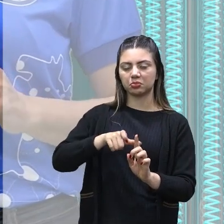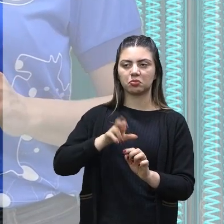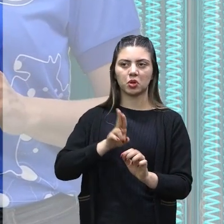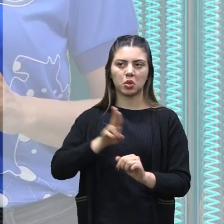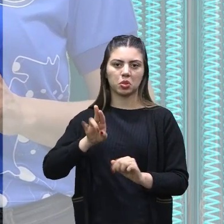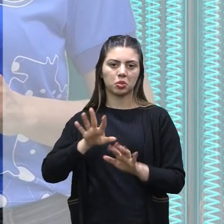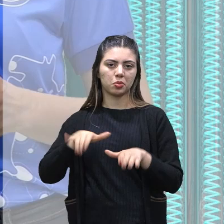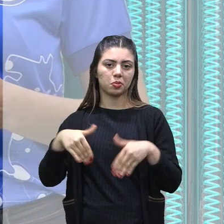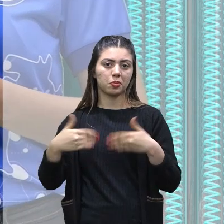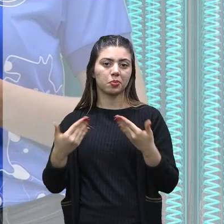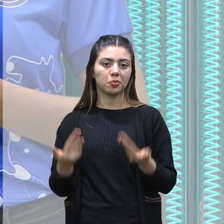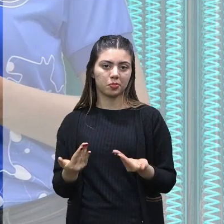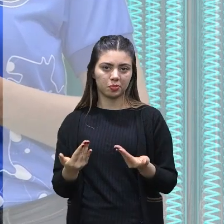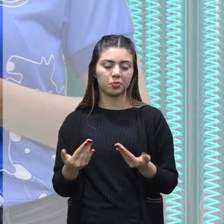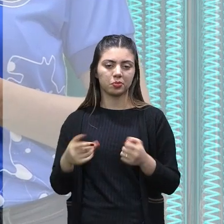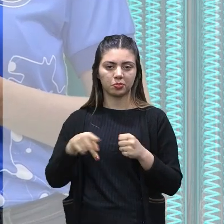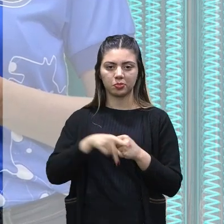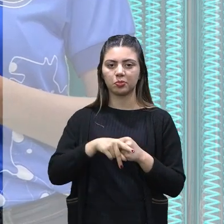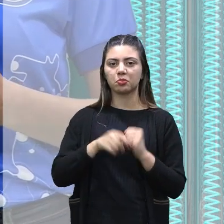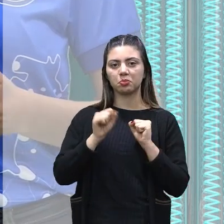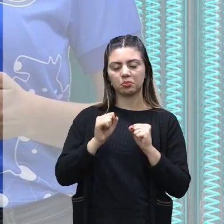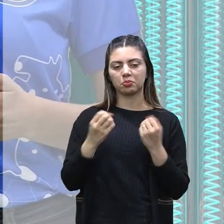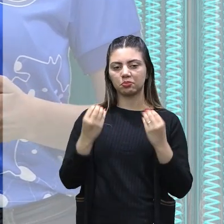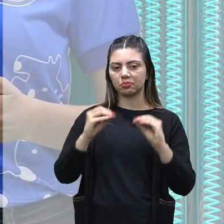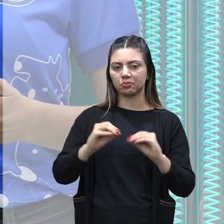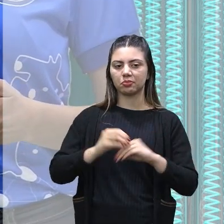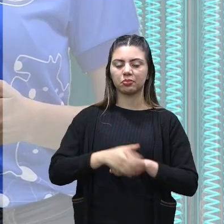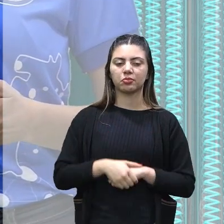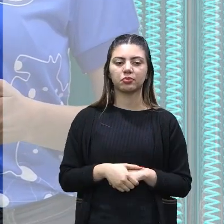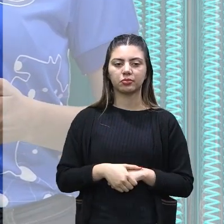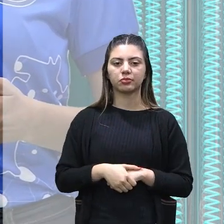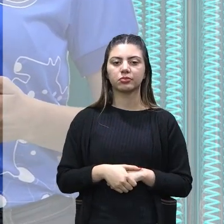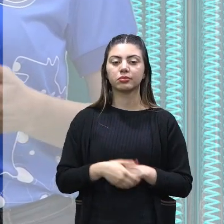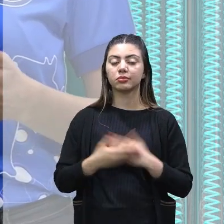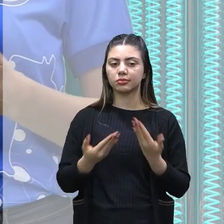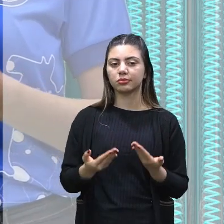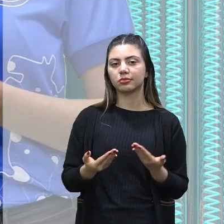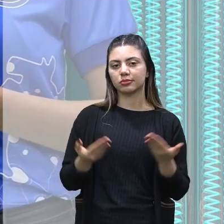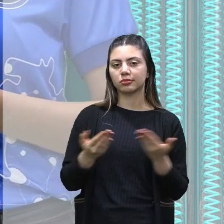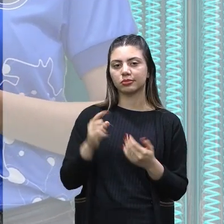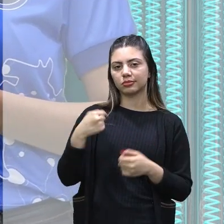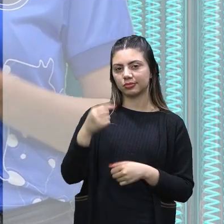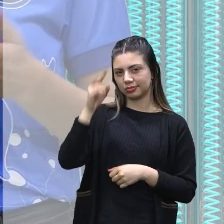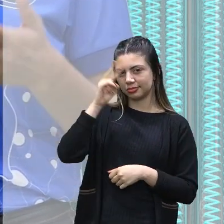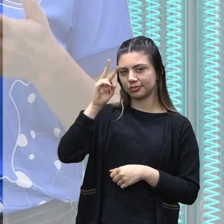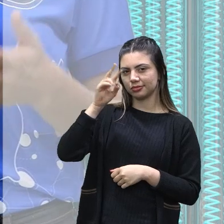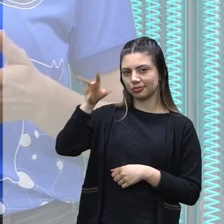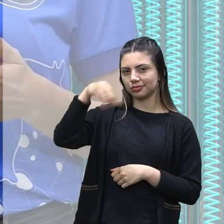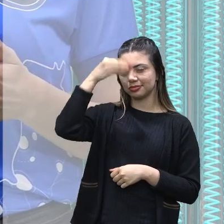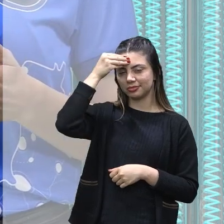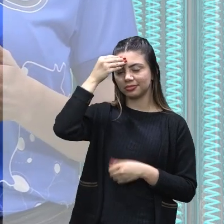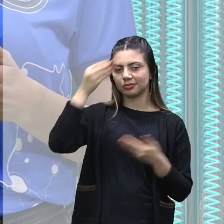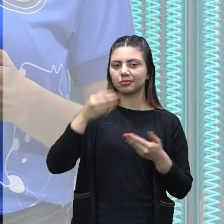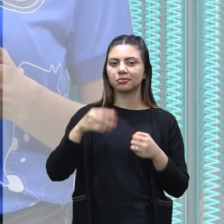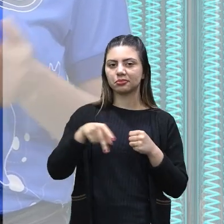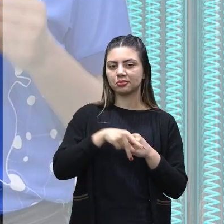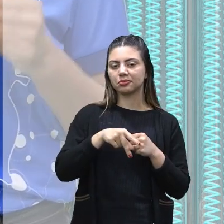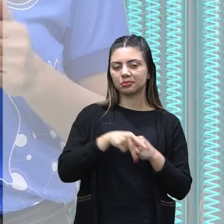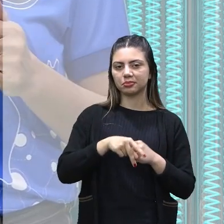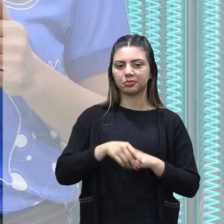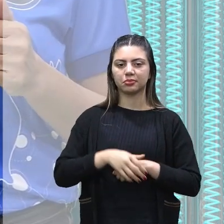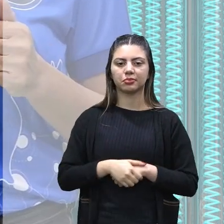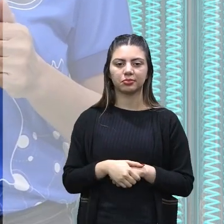nome ou pronomes, right? Então, eu coloquei aqui só para a gente relembrar um pouquinho dos pronomes